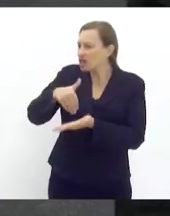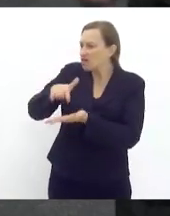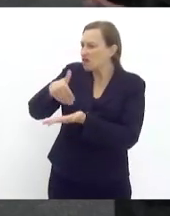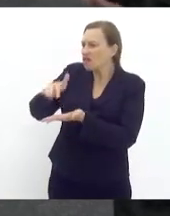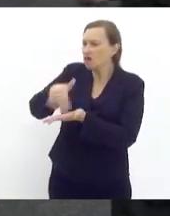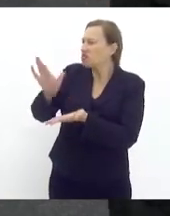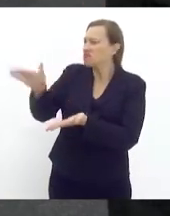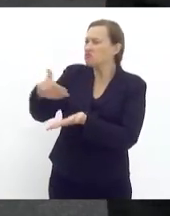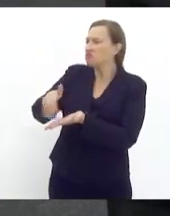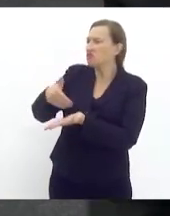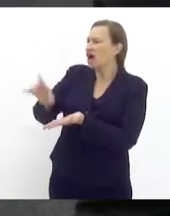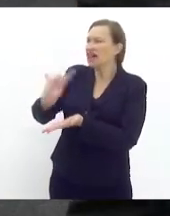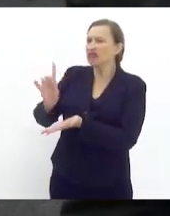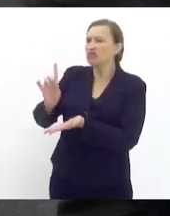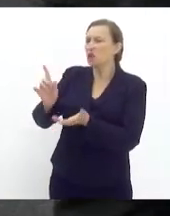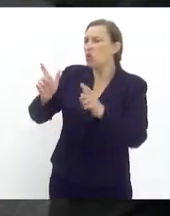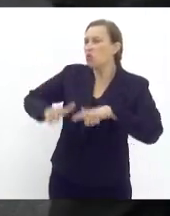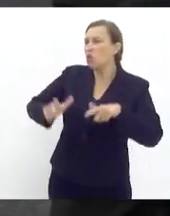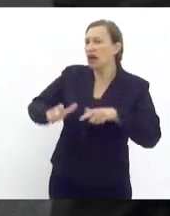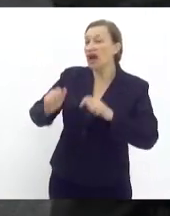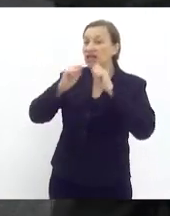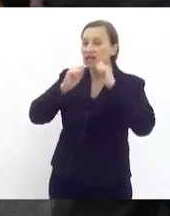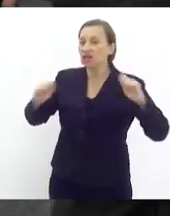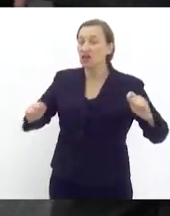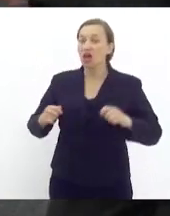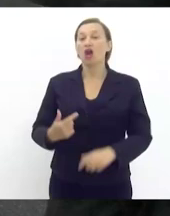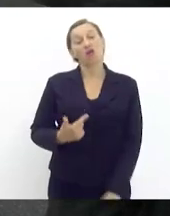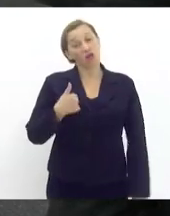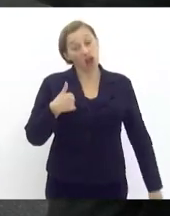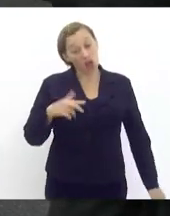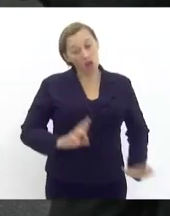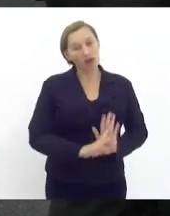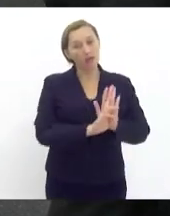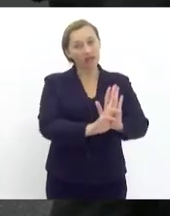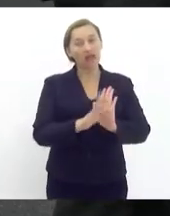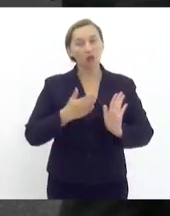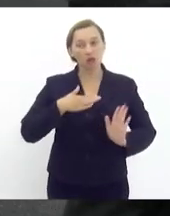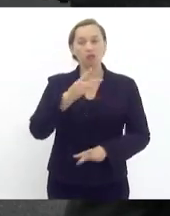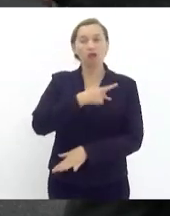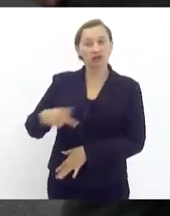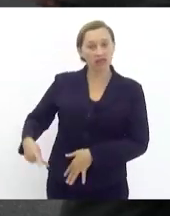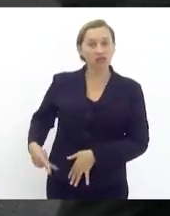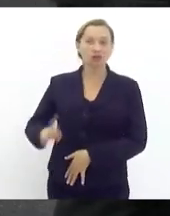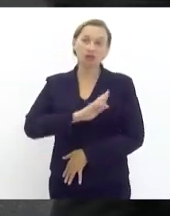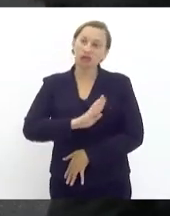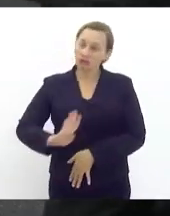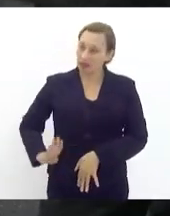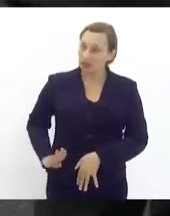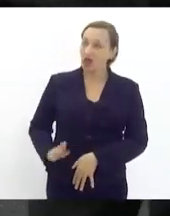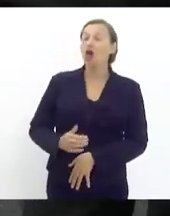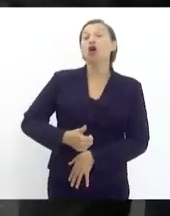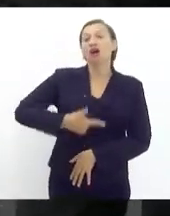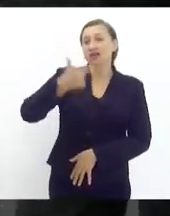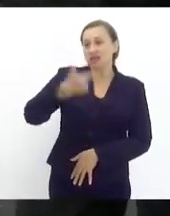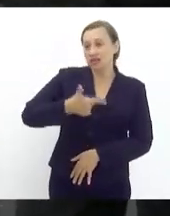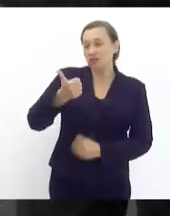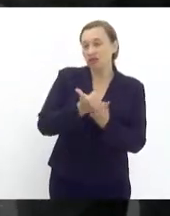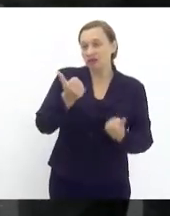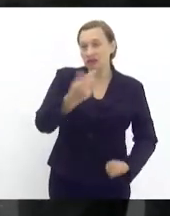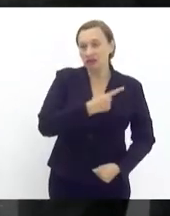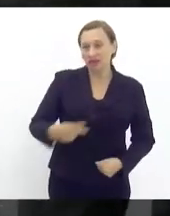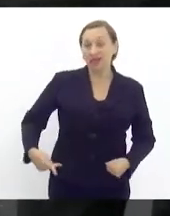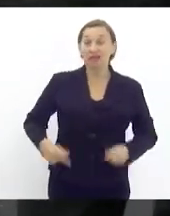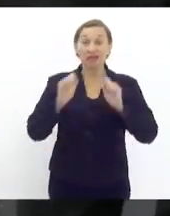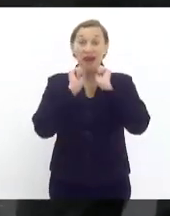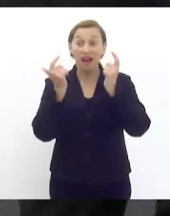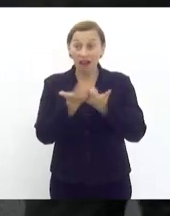aqui não é lugar de assessora e eu falei eu vim representando o meu Presidente Rodrigo Bacelar sua segunda vice-presidente da Assembleia